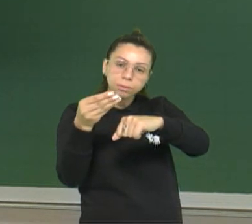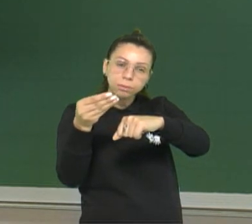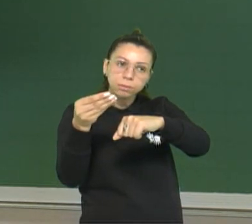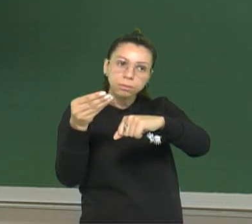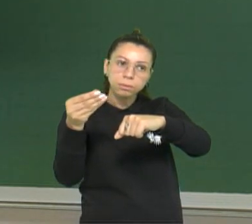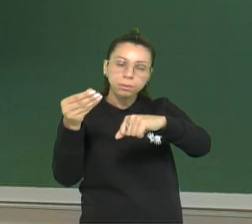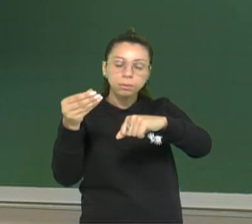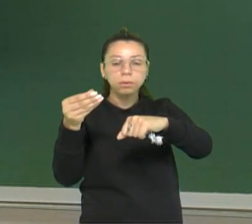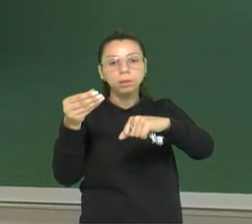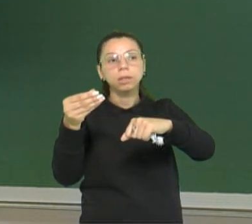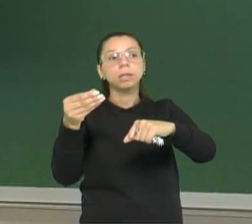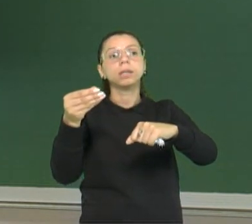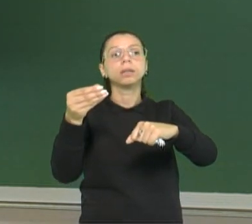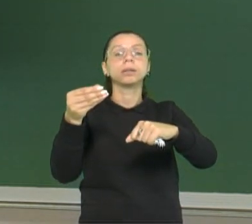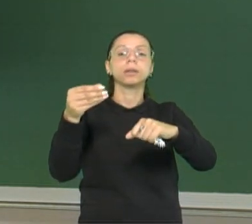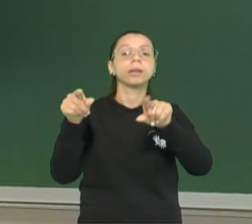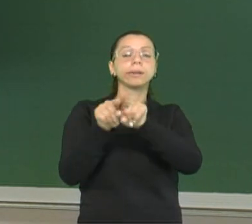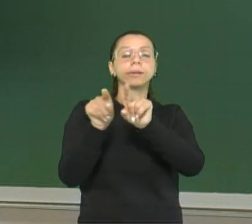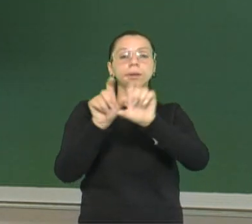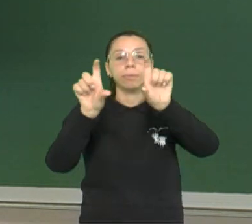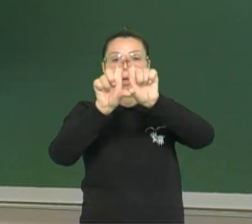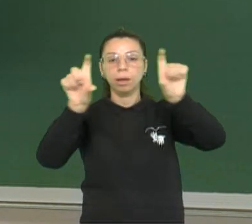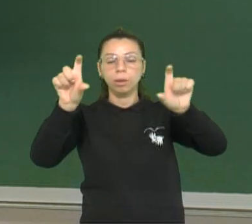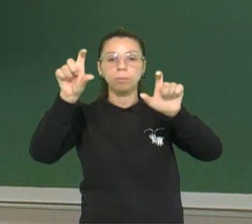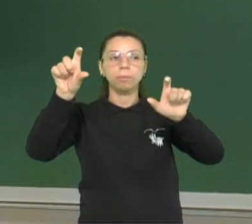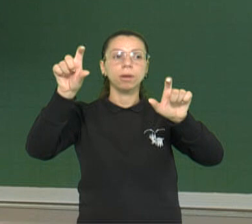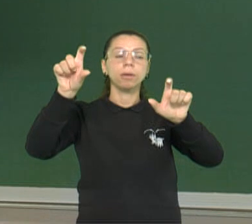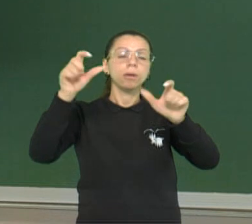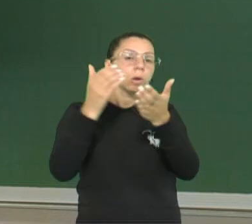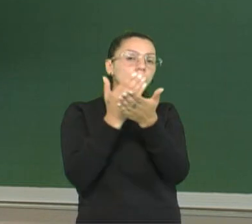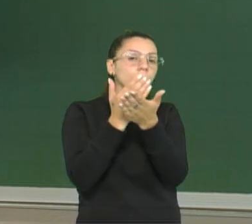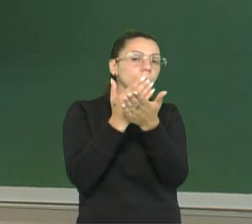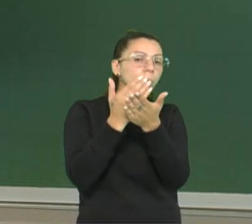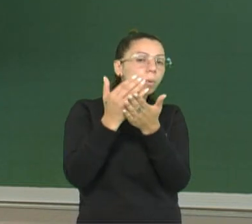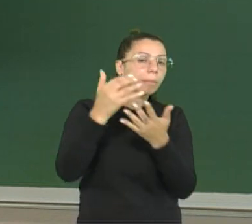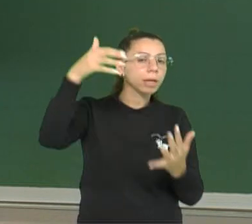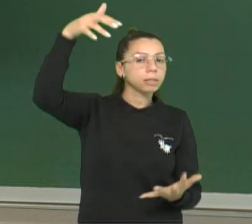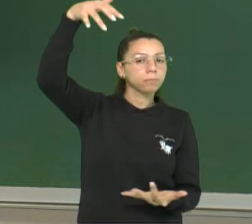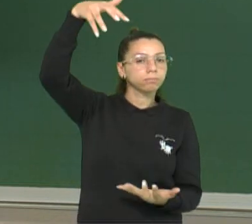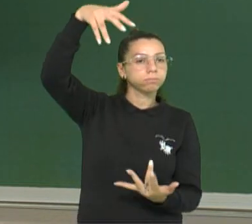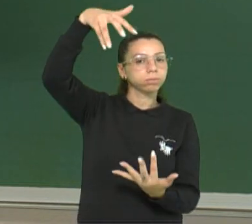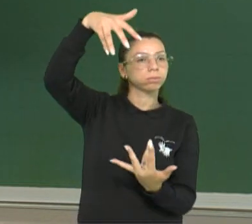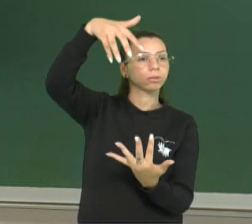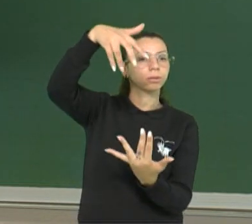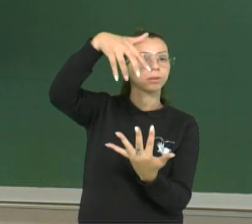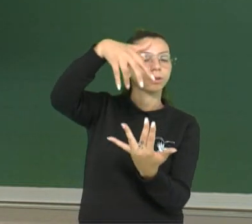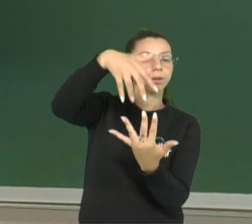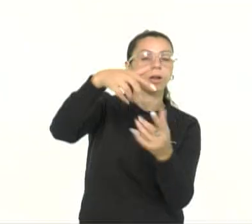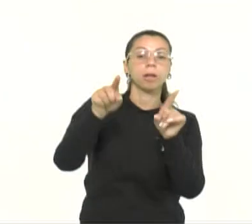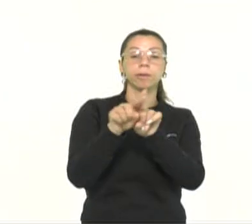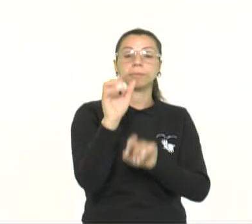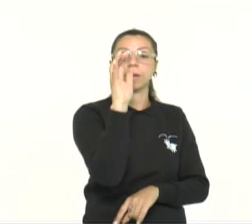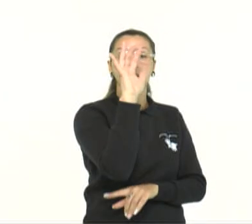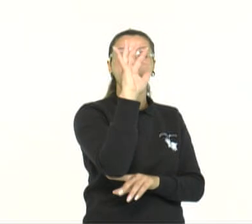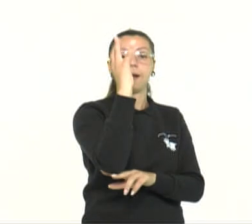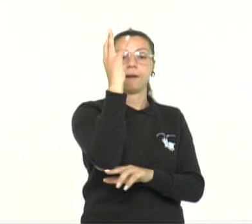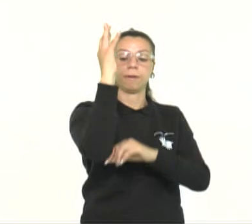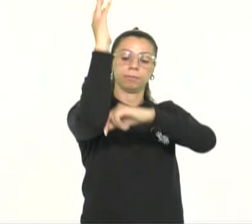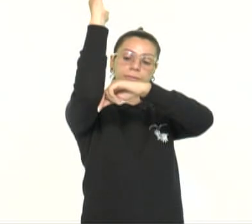horizonte orgânico, essas camadas, esses horizontes começam a interagir, as raízes das plantas